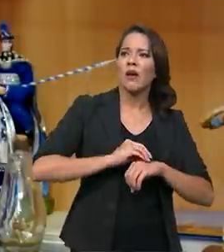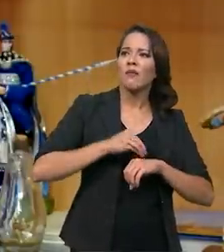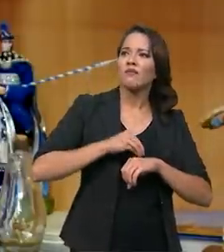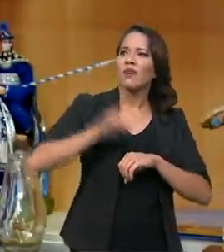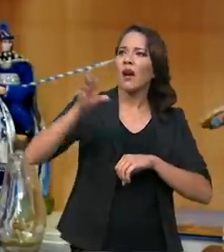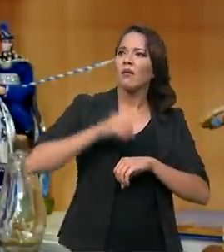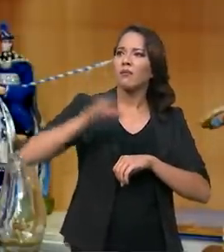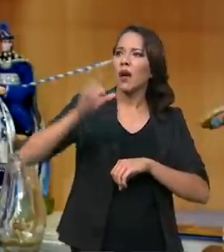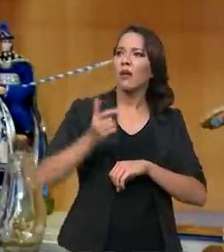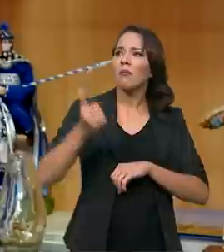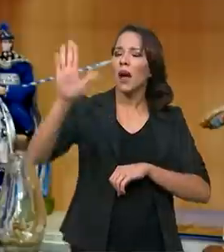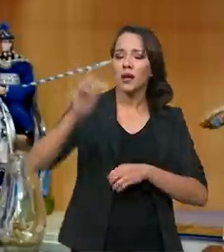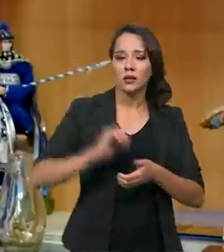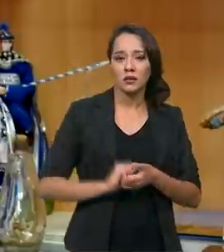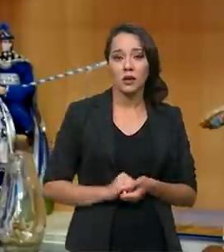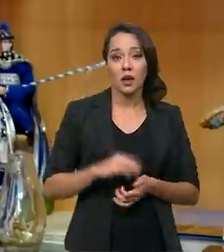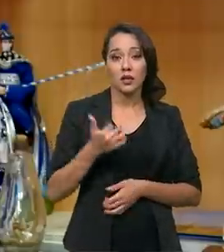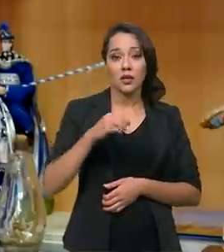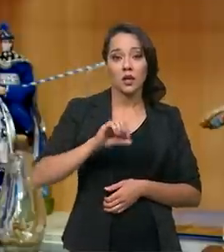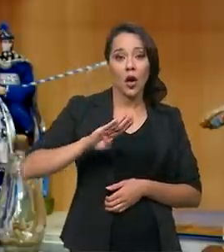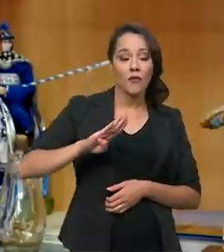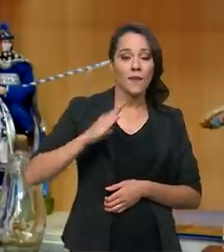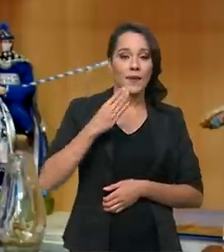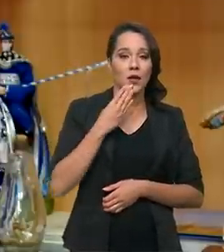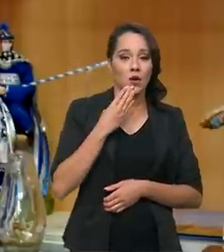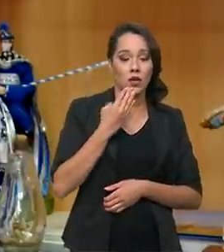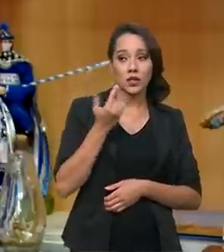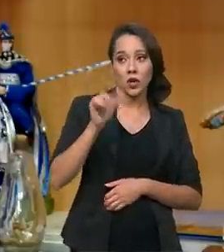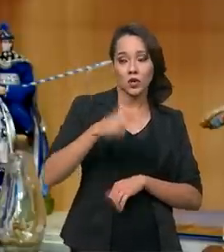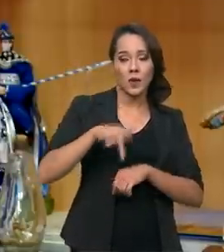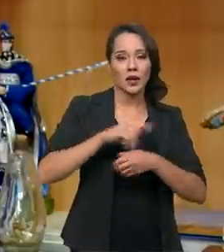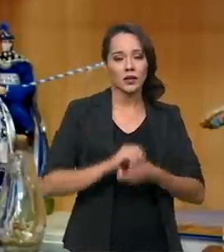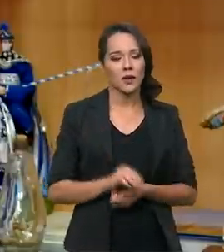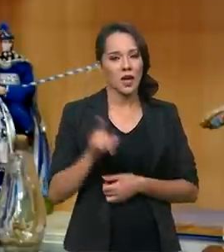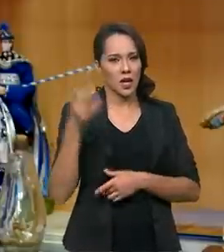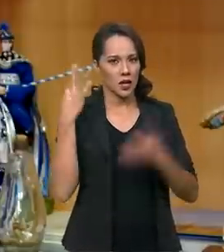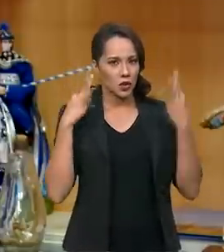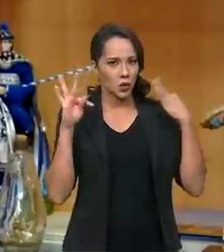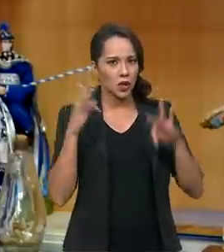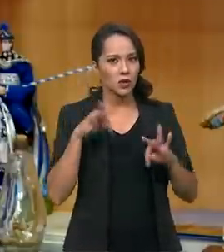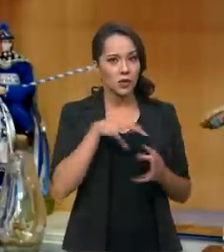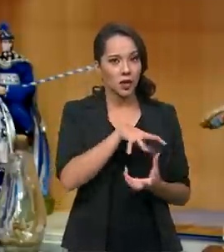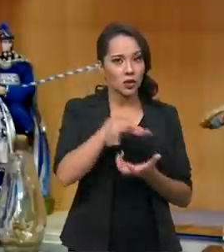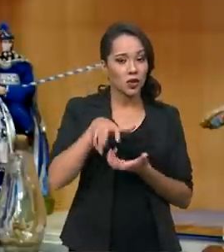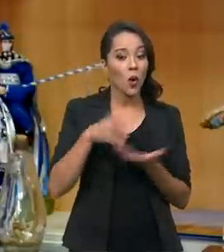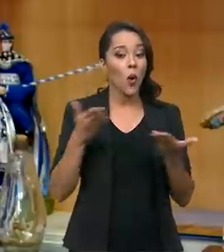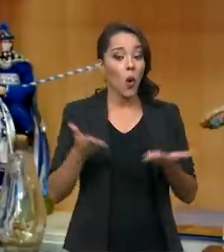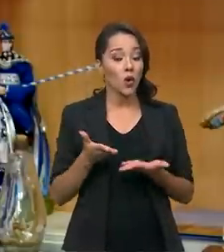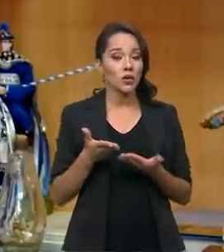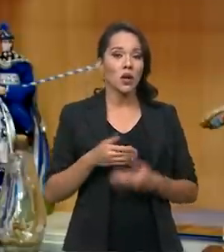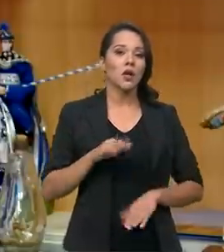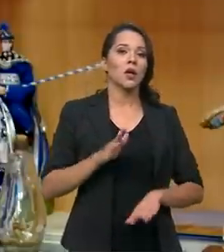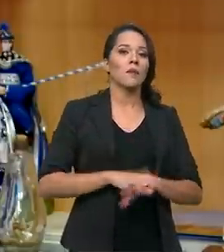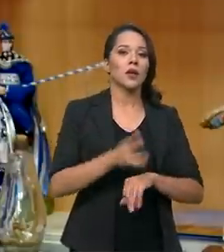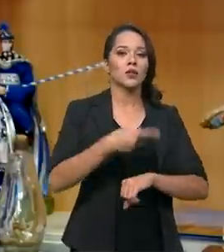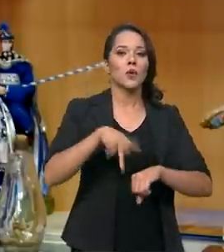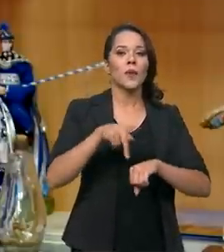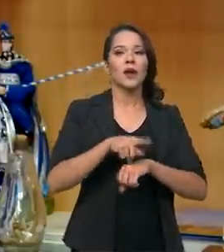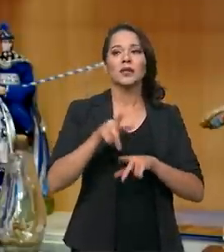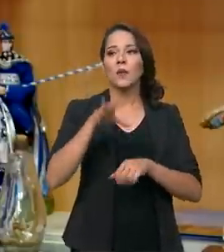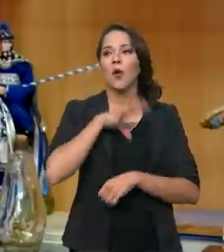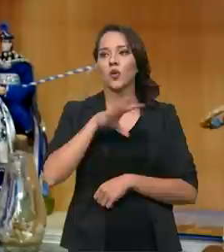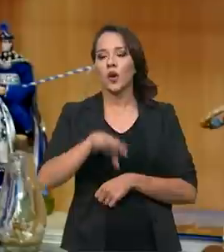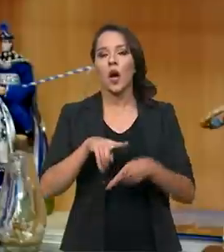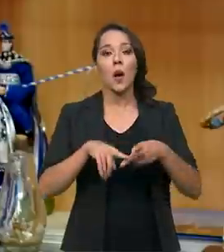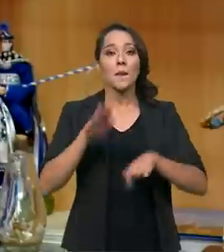milhões de turistas para fora e deixou 19 milhões de uma forma e esse esse todos Internacional e hoje que é mais do que um país como Portugal